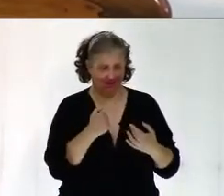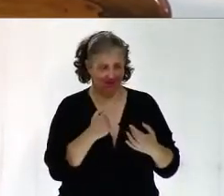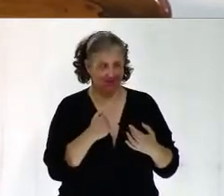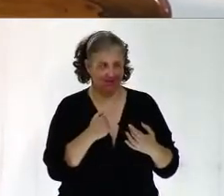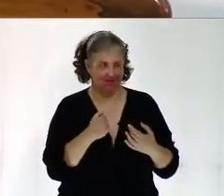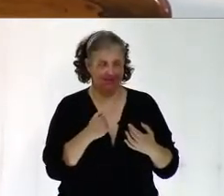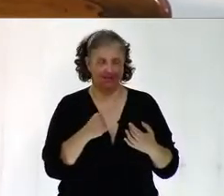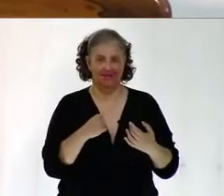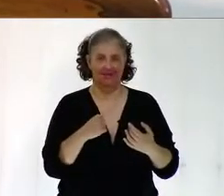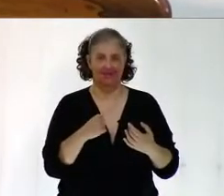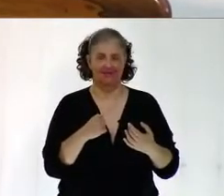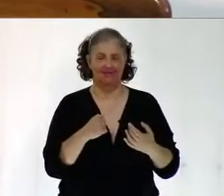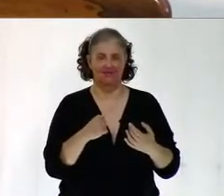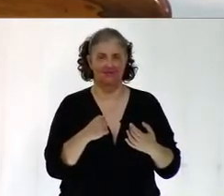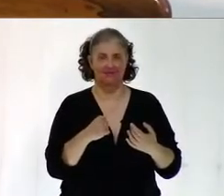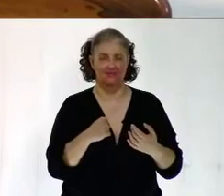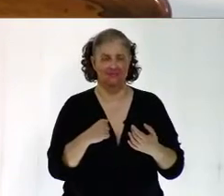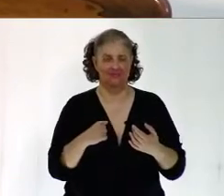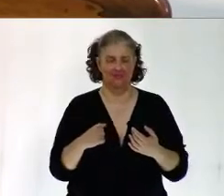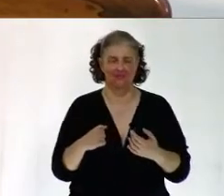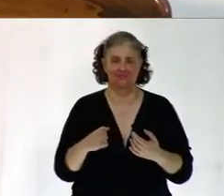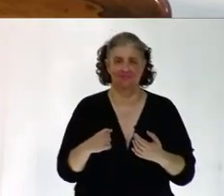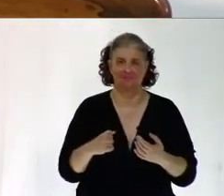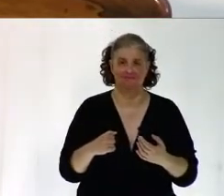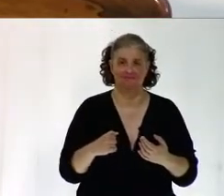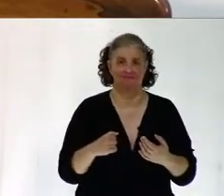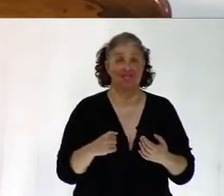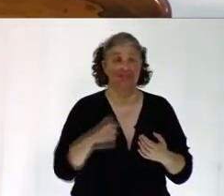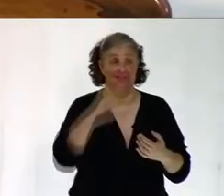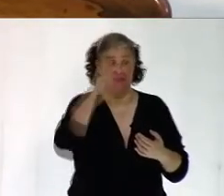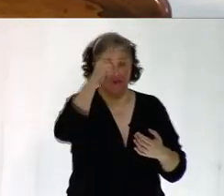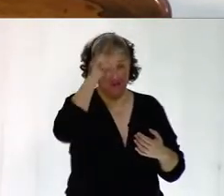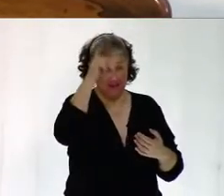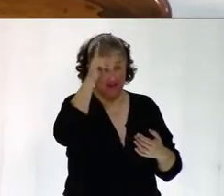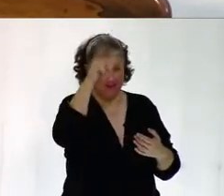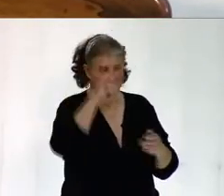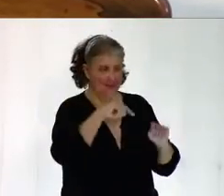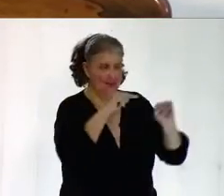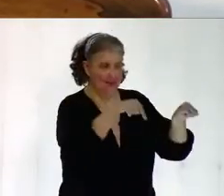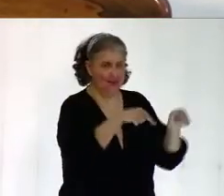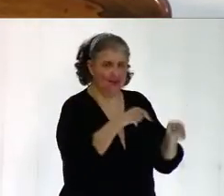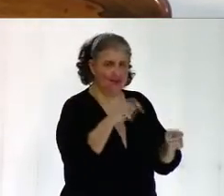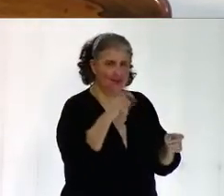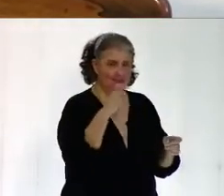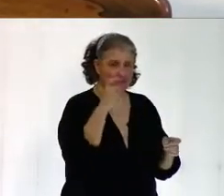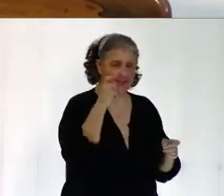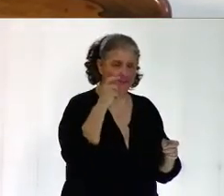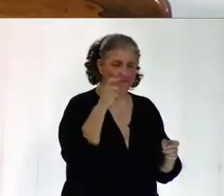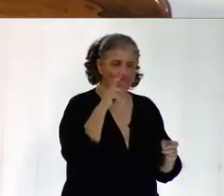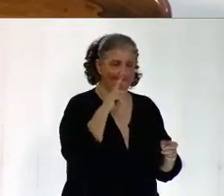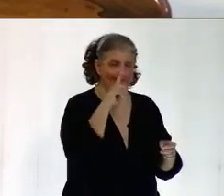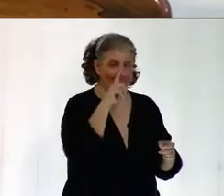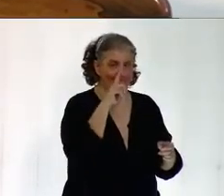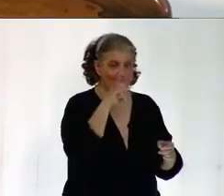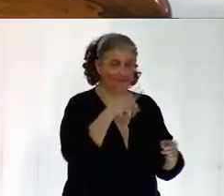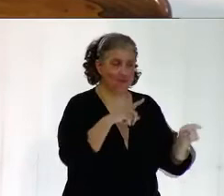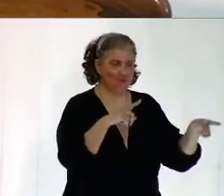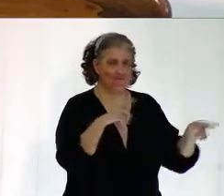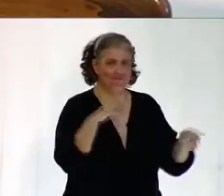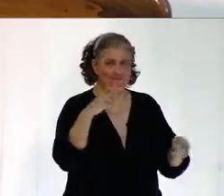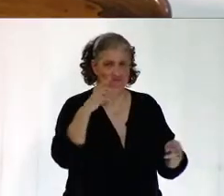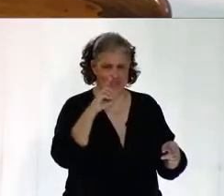é uma prova ele provou adão e eva e ele venceu